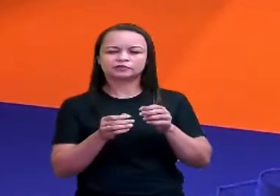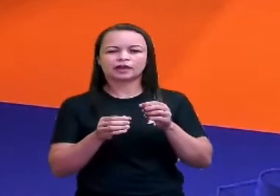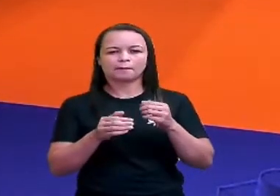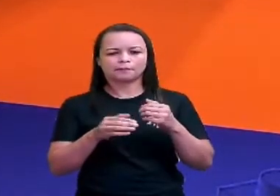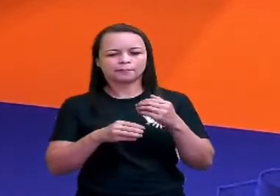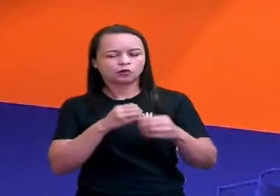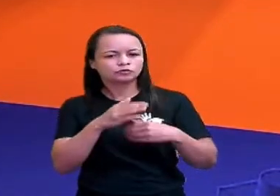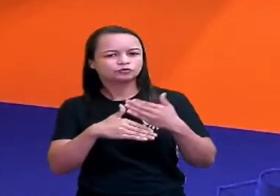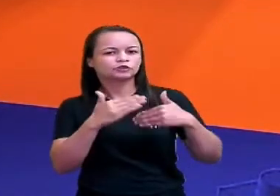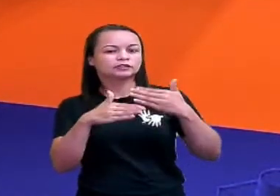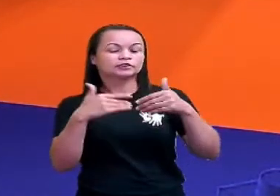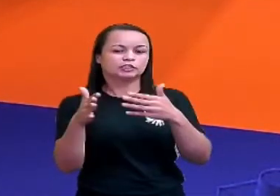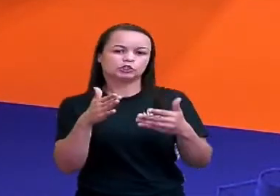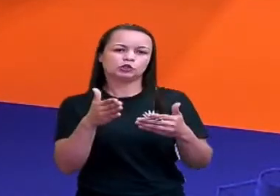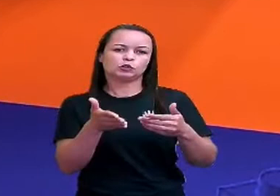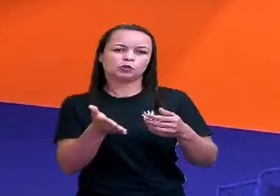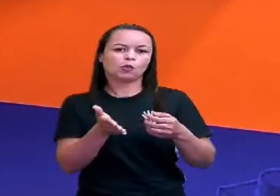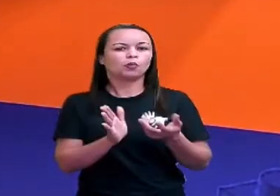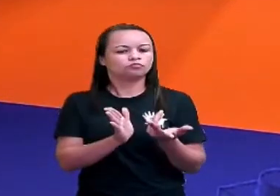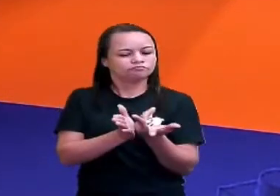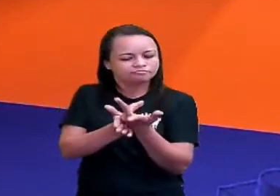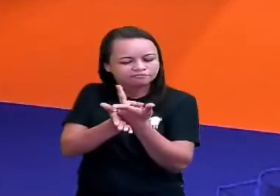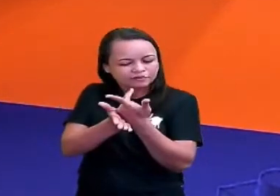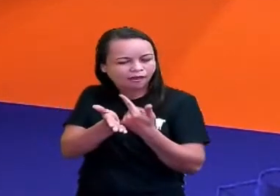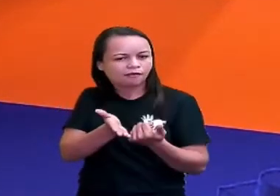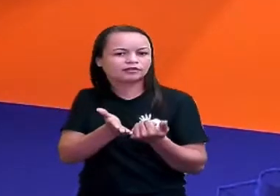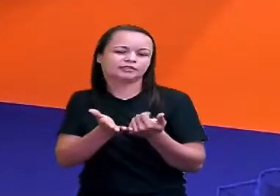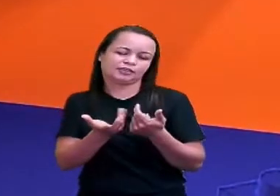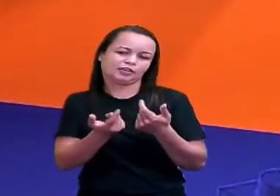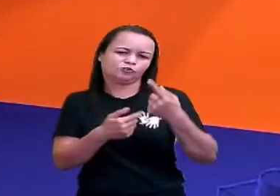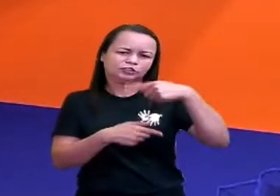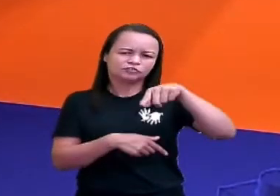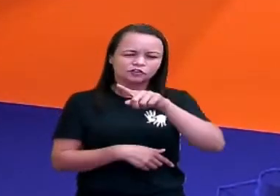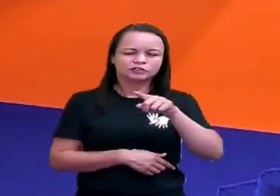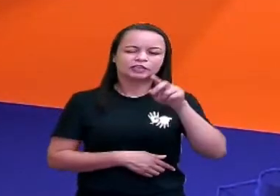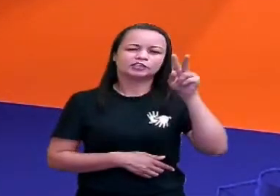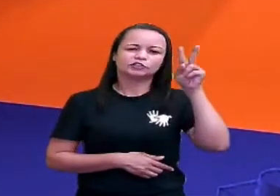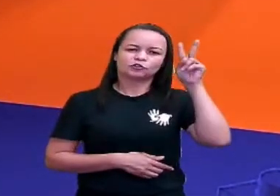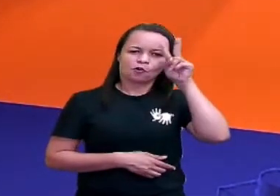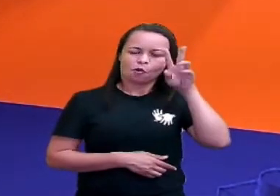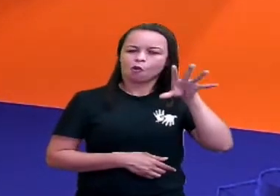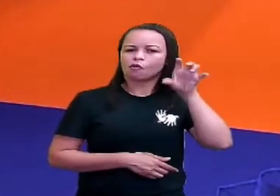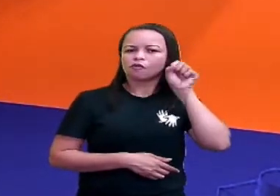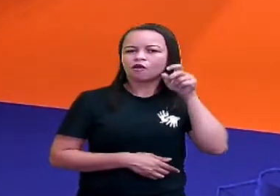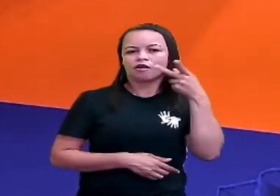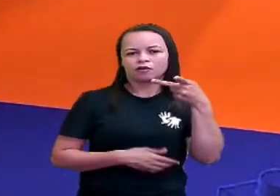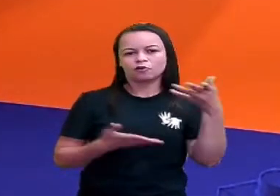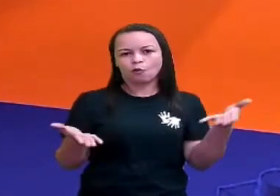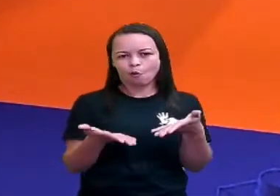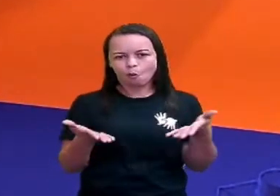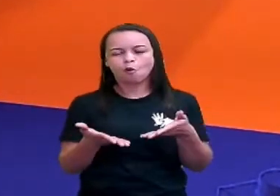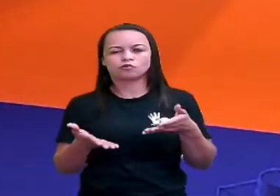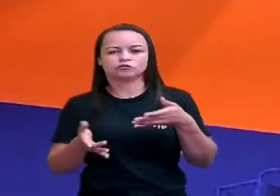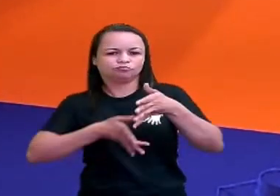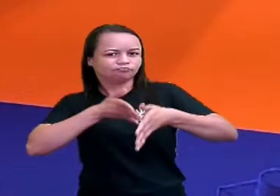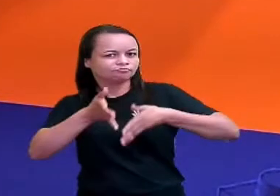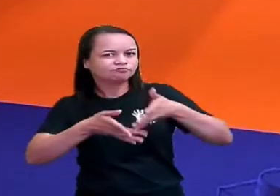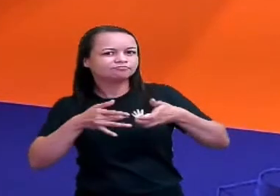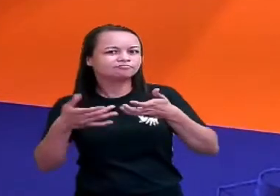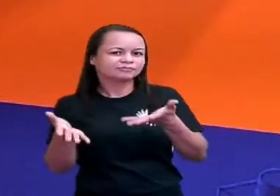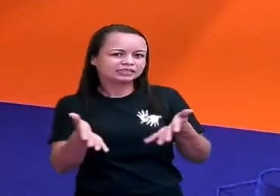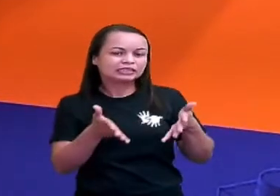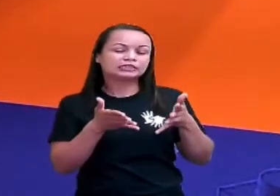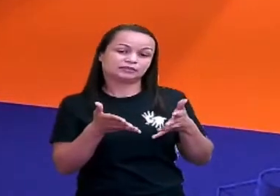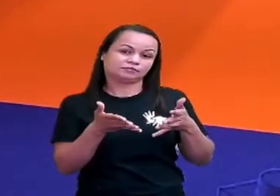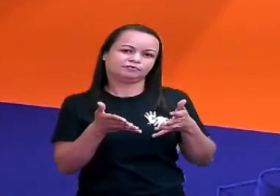da história que você ouviu hoje. Qual foi a história? Quem lembra? Quem vai me falar aqui bem alto? Deixa eu ouvir. Ah,